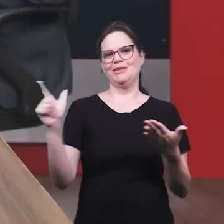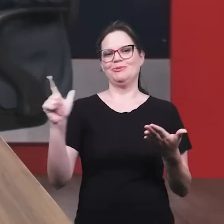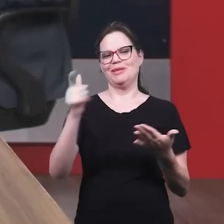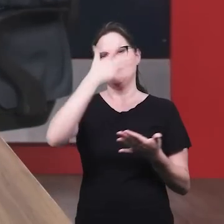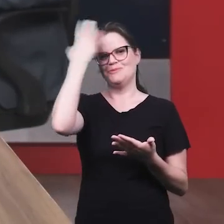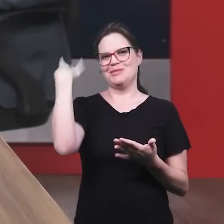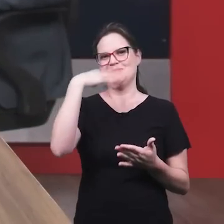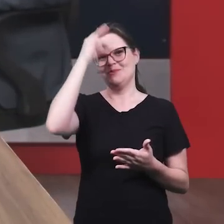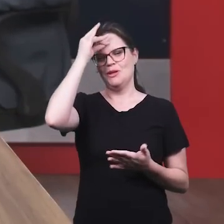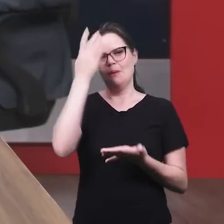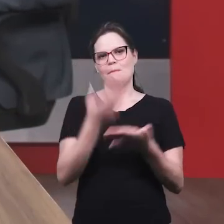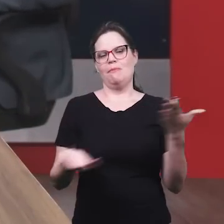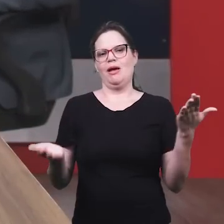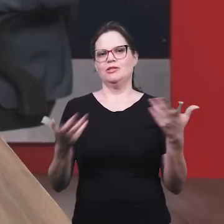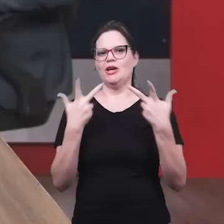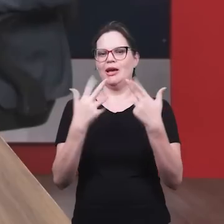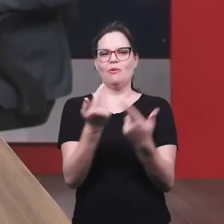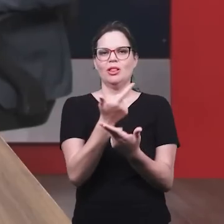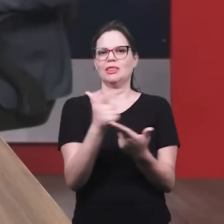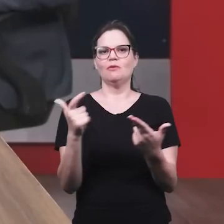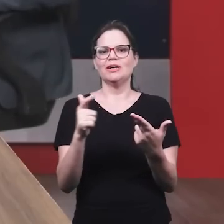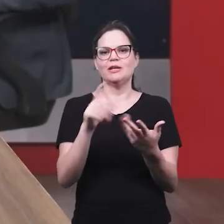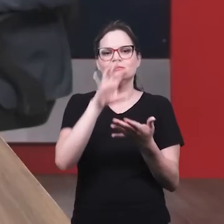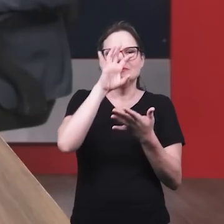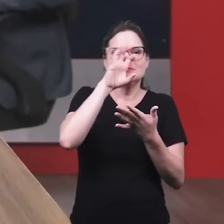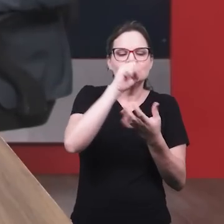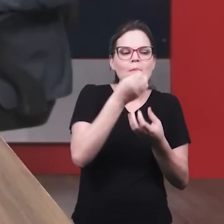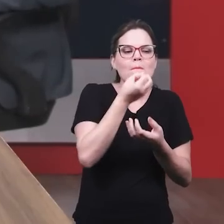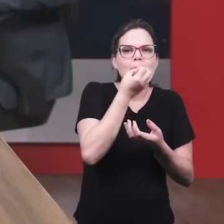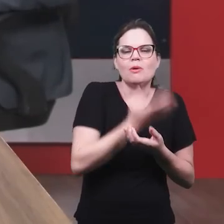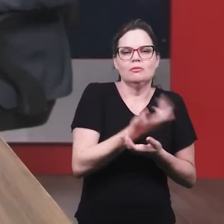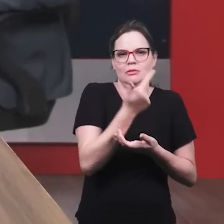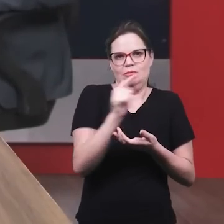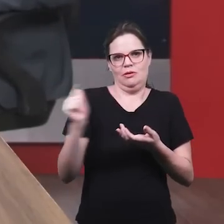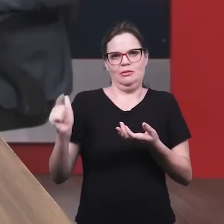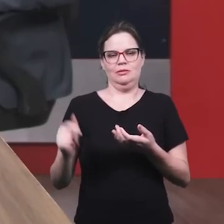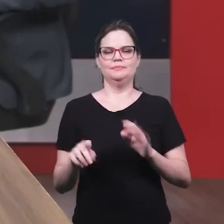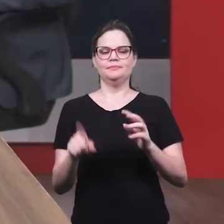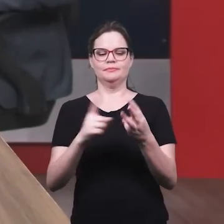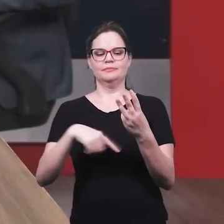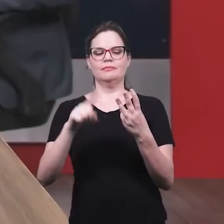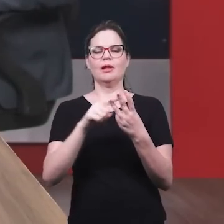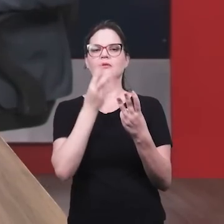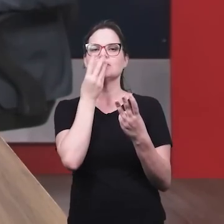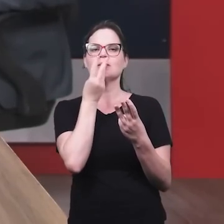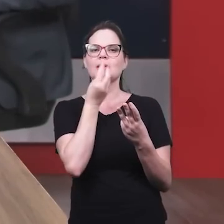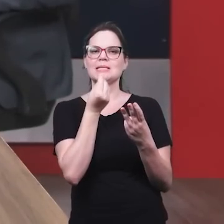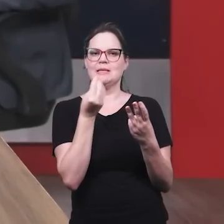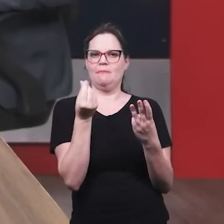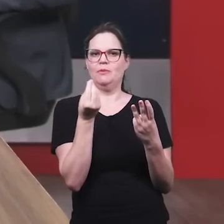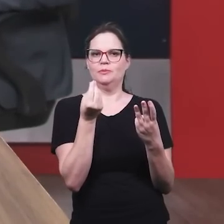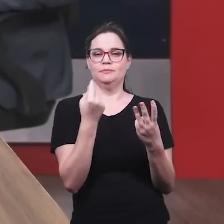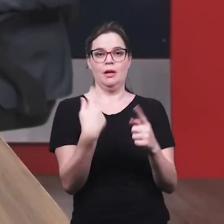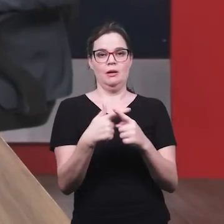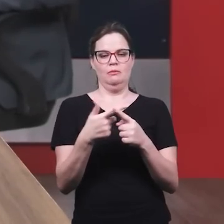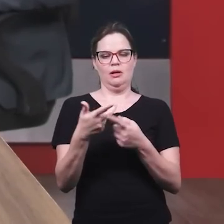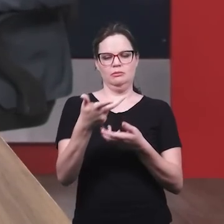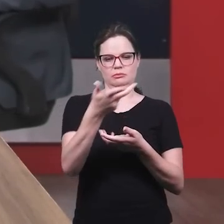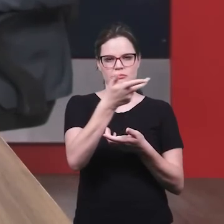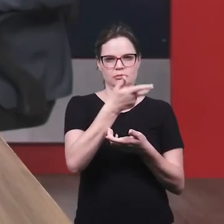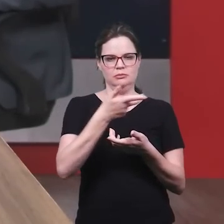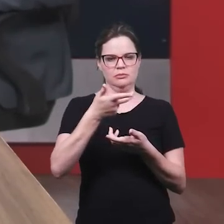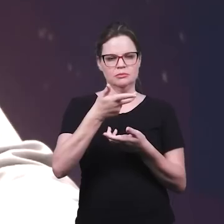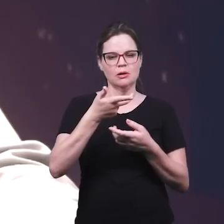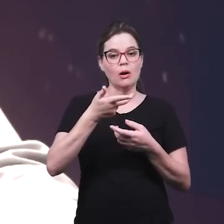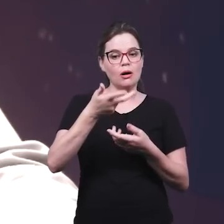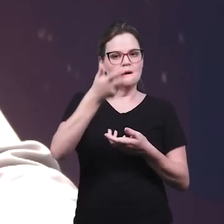homem, né? E aí depois o último aspecto é o sabor. Ele prova, né? O enólogo, ele prova o vinho. E